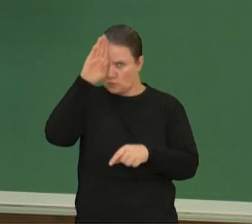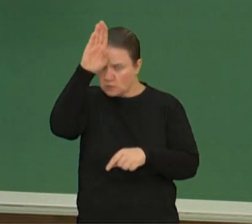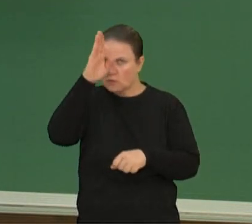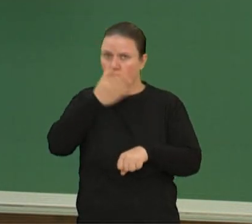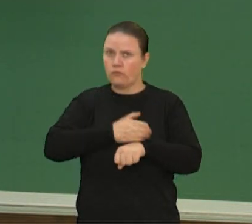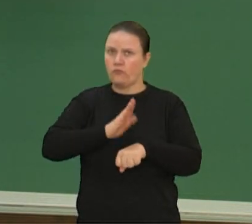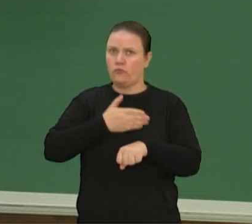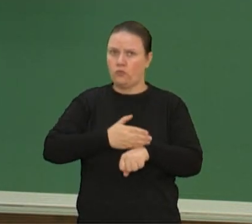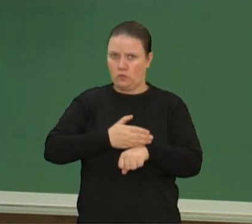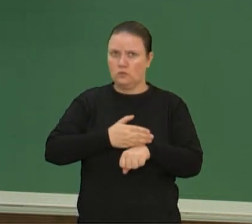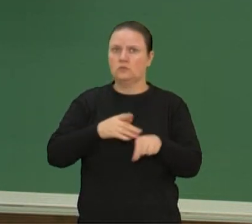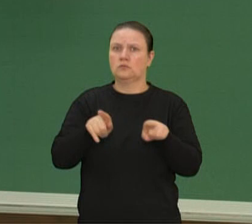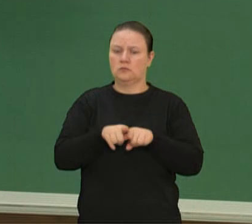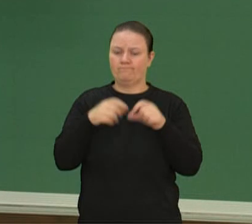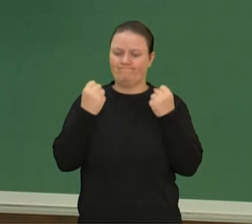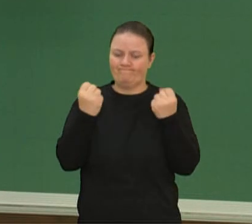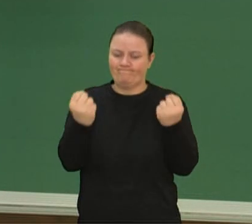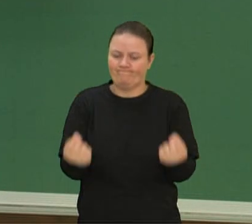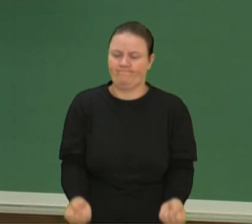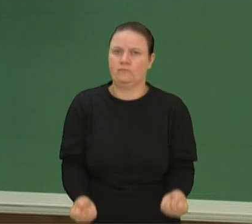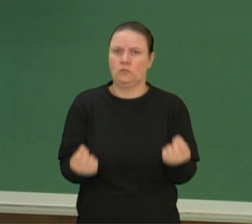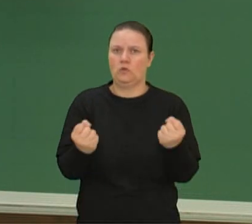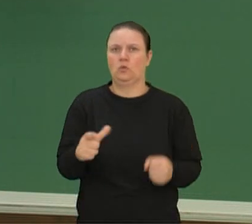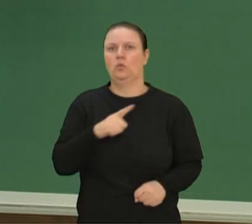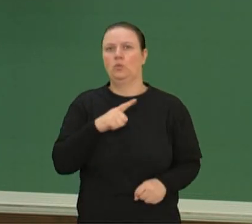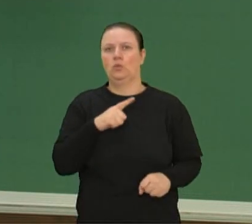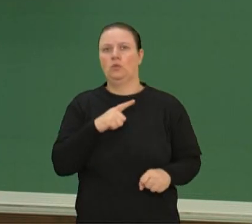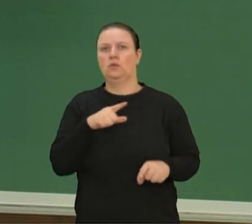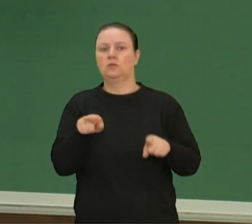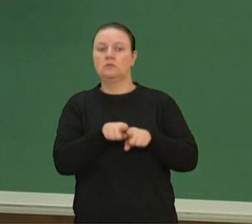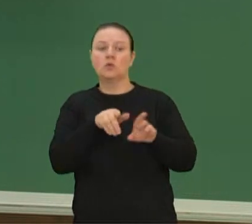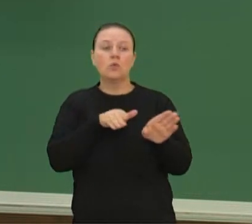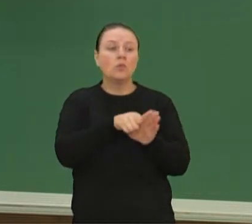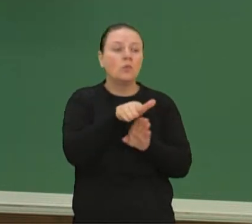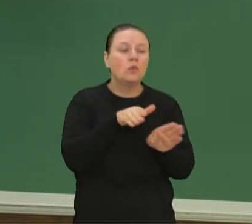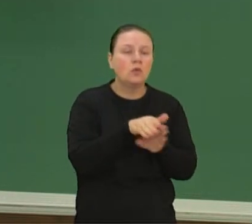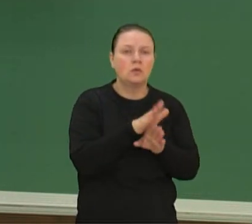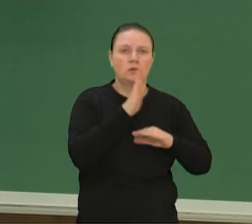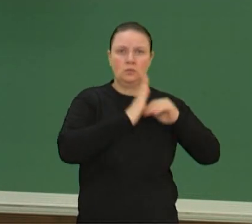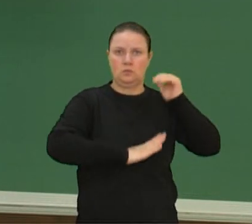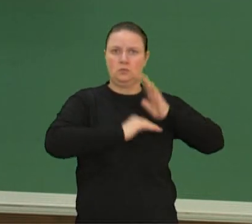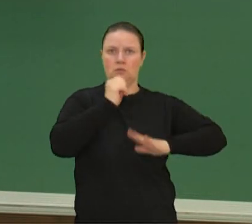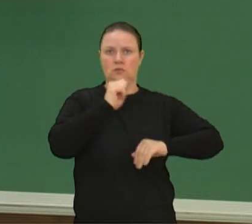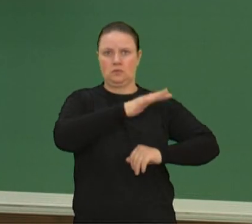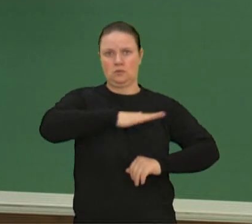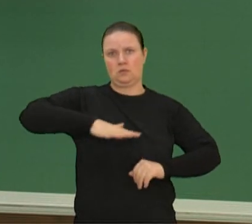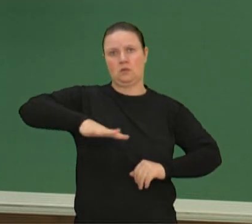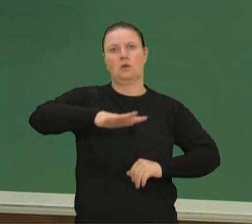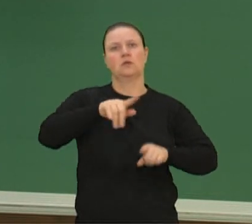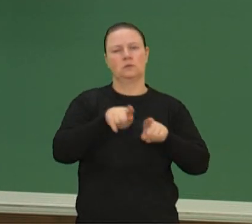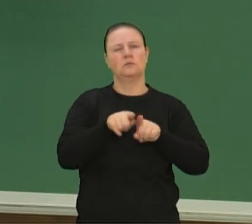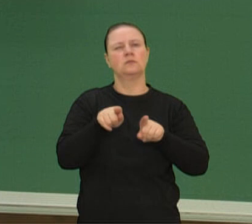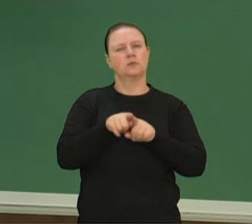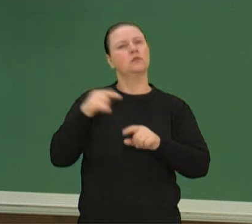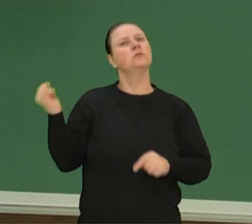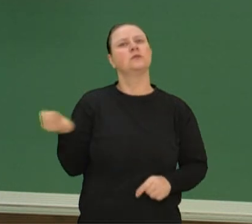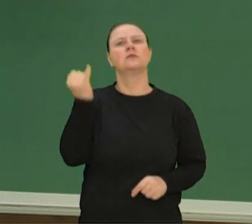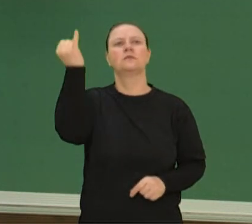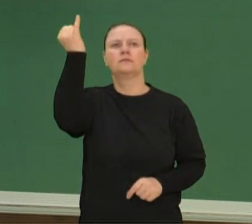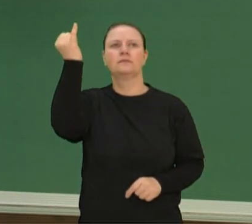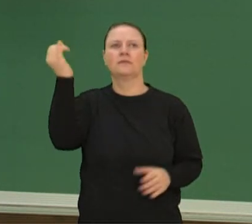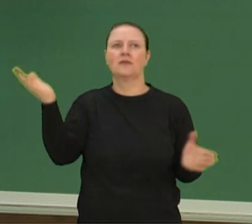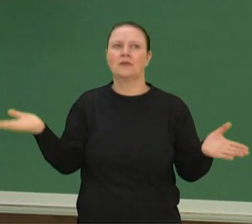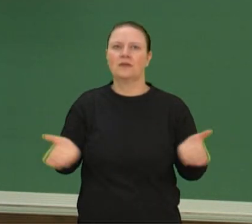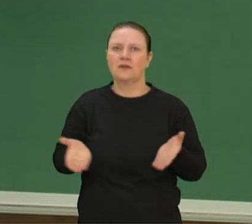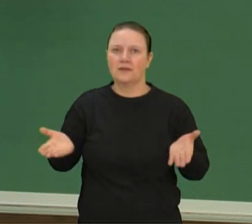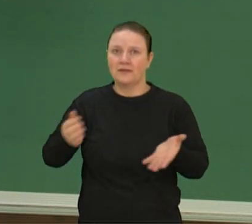com carga, e seguir as orientações de um profissional da área também é sempre muito importante. Retornamos àquela